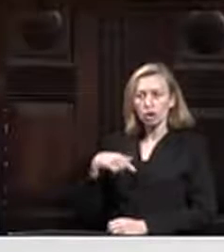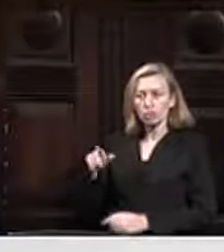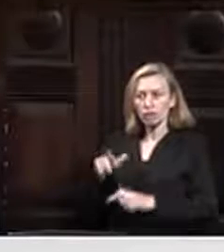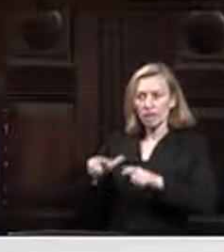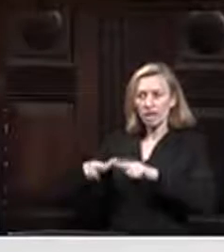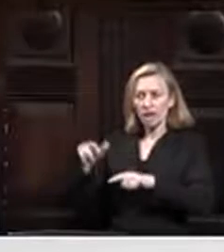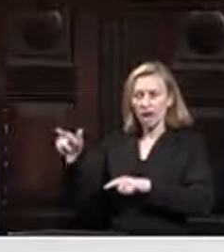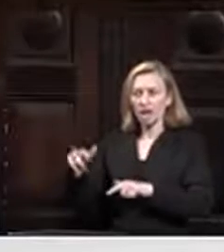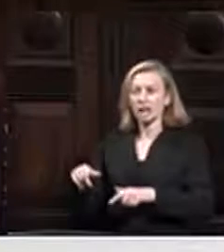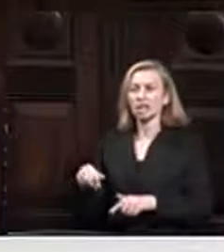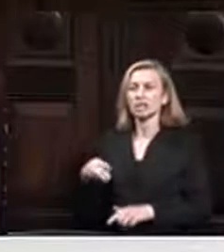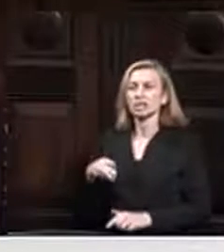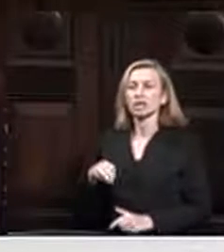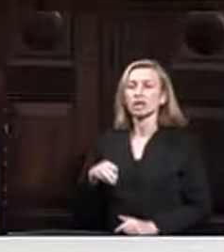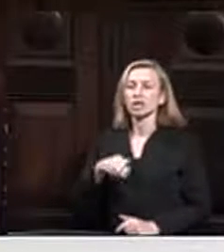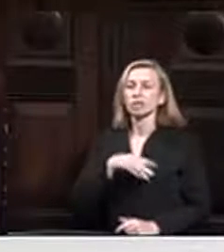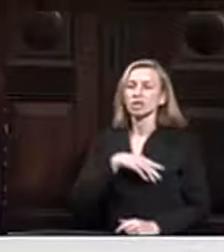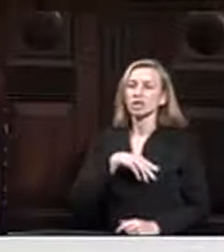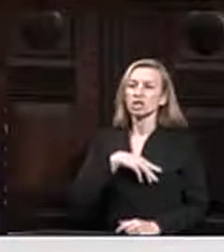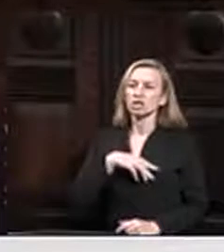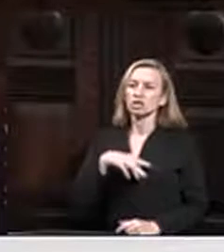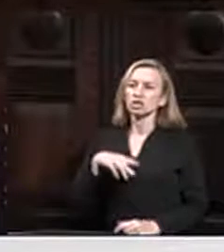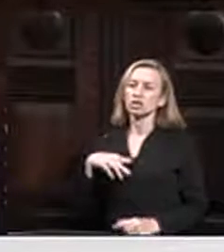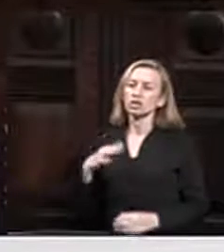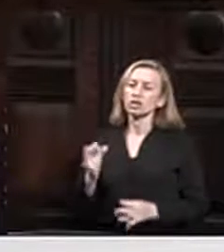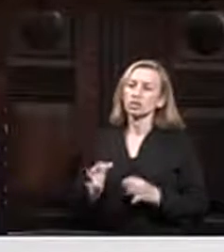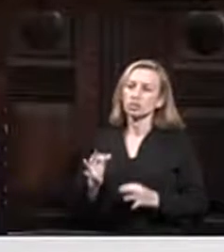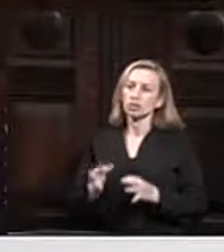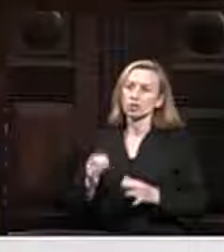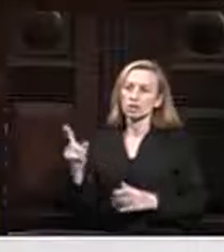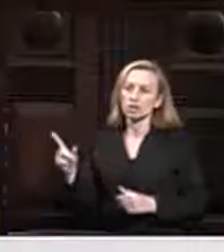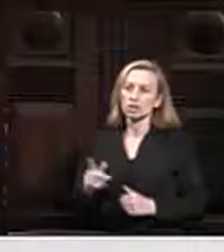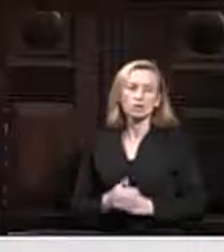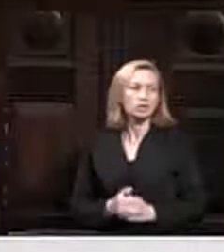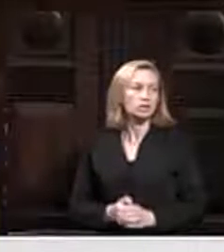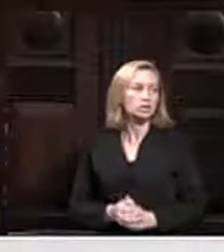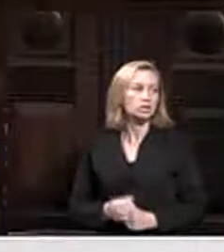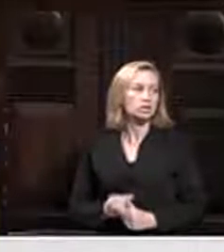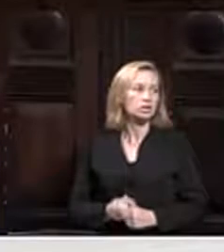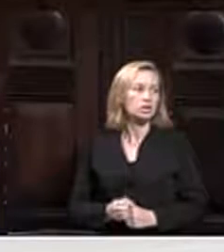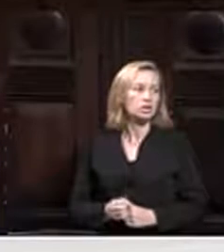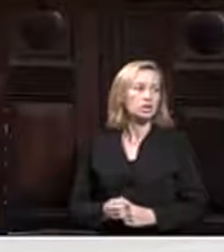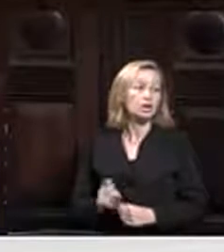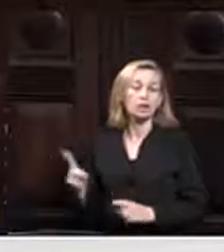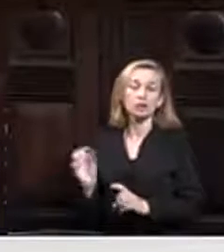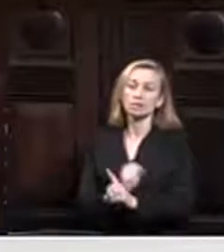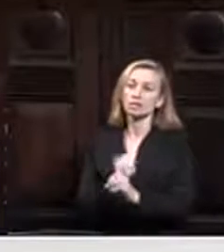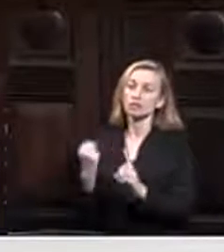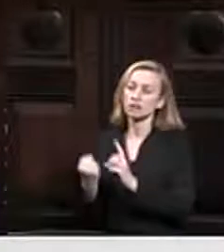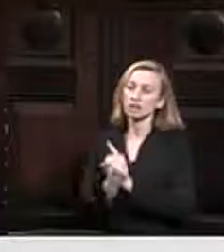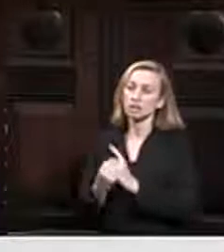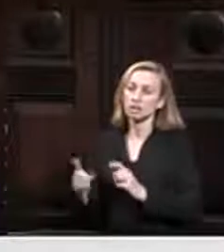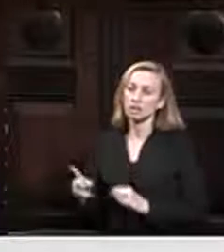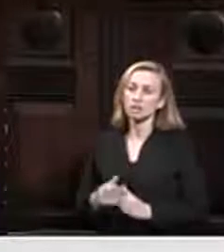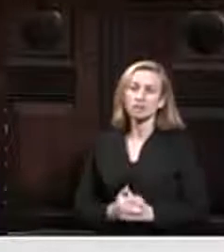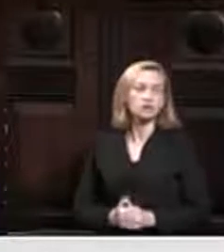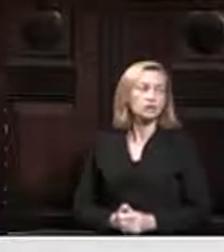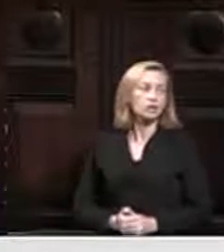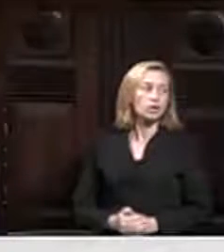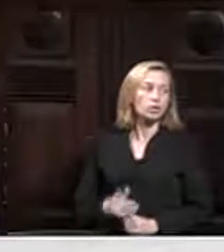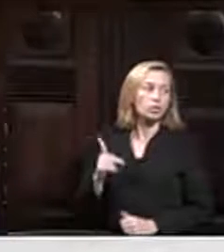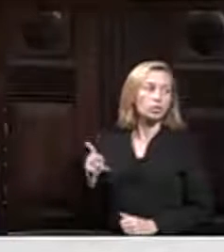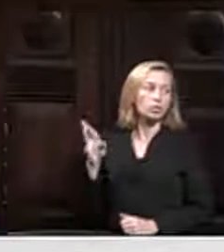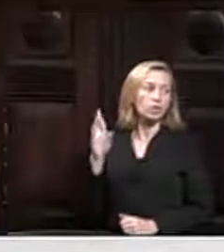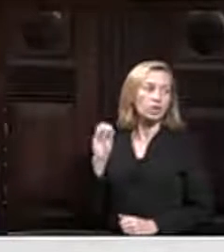Justiça, lá foi criado um Programa Nacional de Segurança com Cidadania. E foi um programa, não